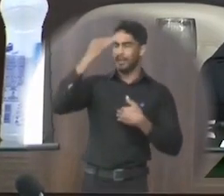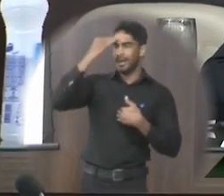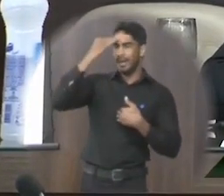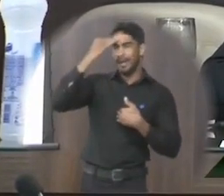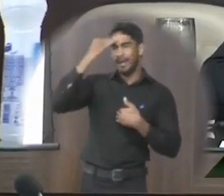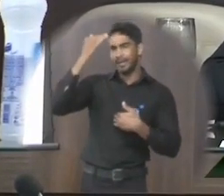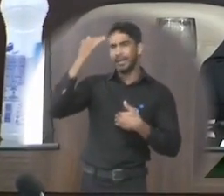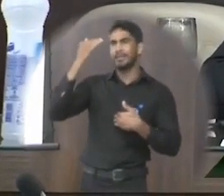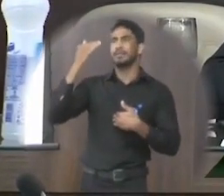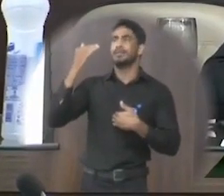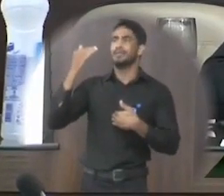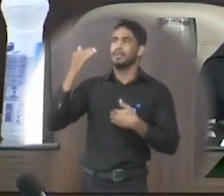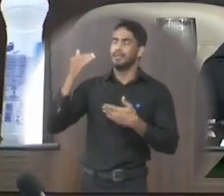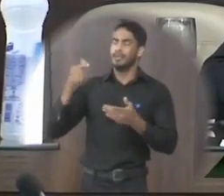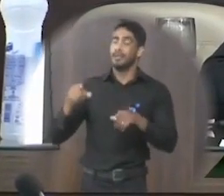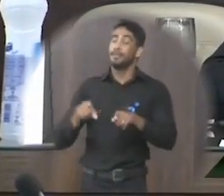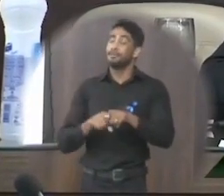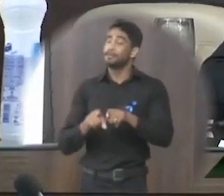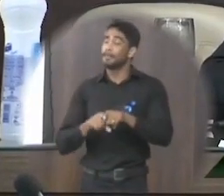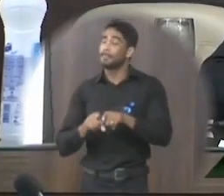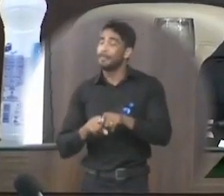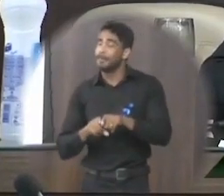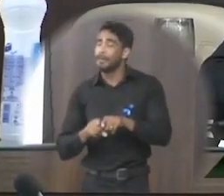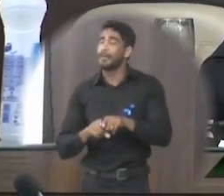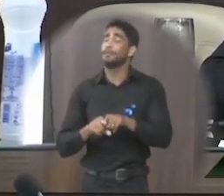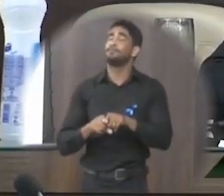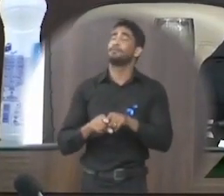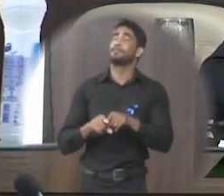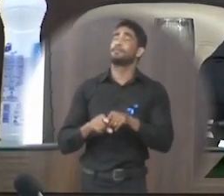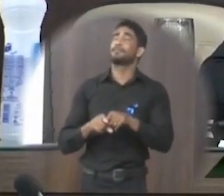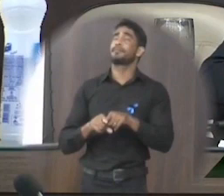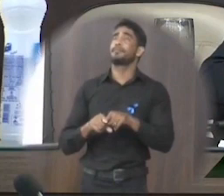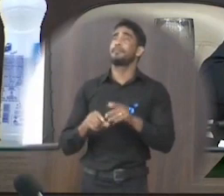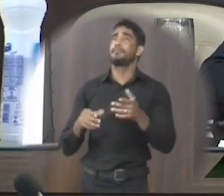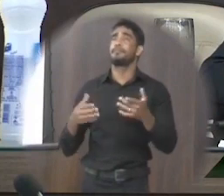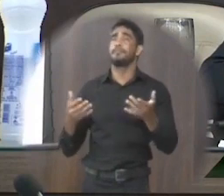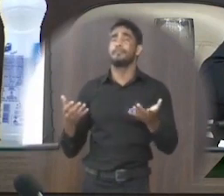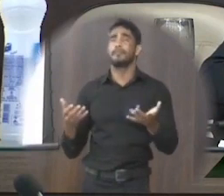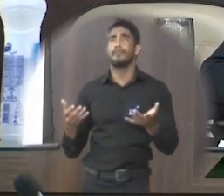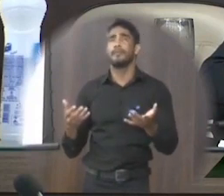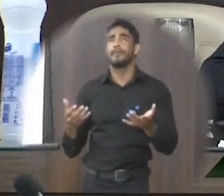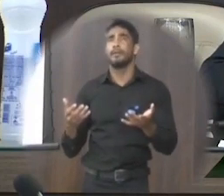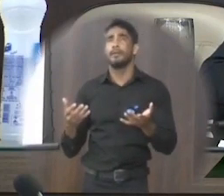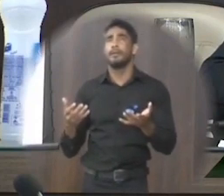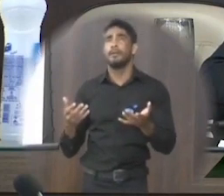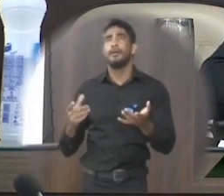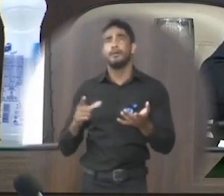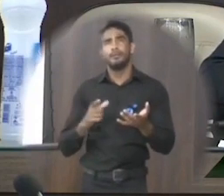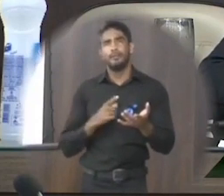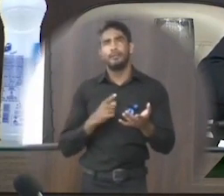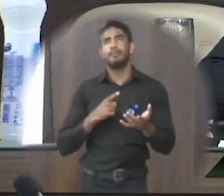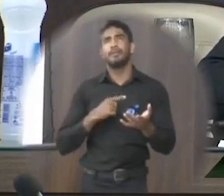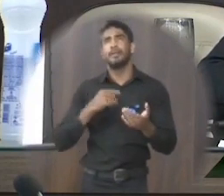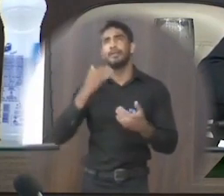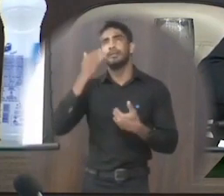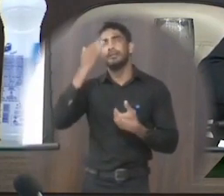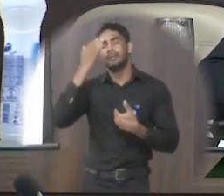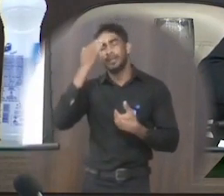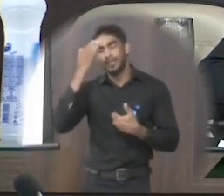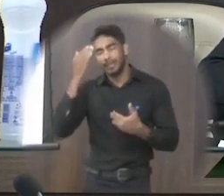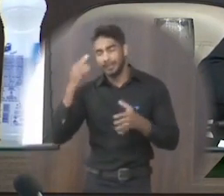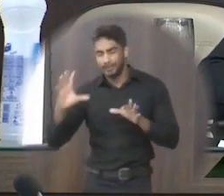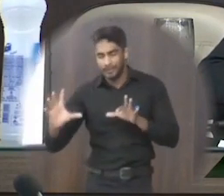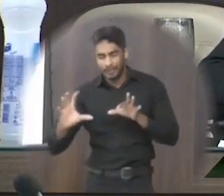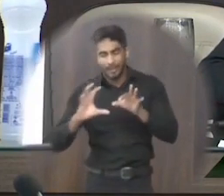nas visitas que a gente tem feito ao Corpo de Bombeiro. E a gente tem que agradecer a parceria do Corpo de Bombeiro,